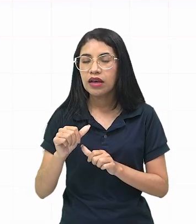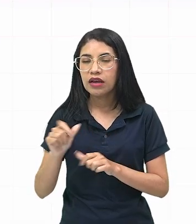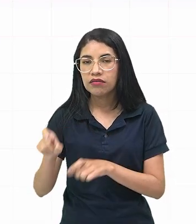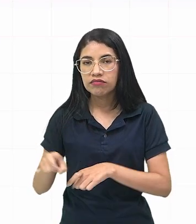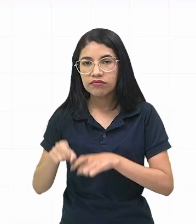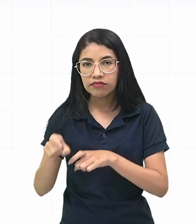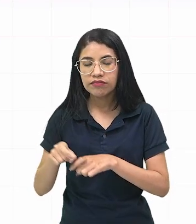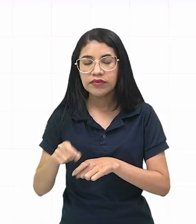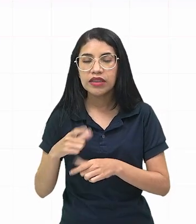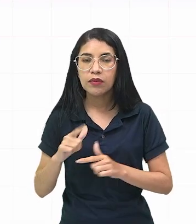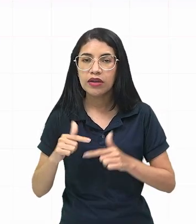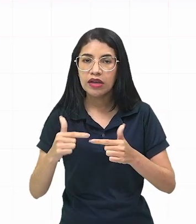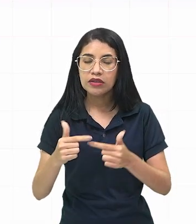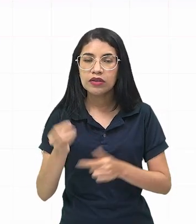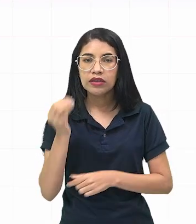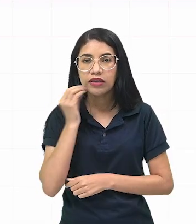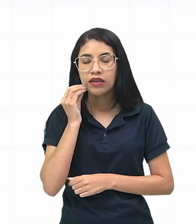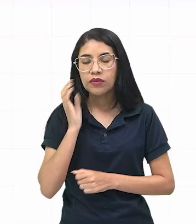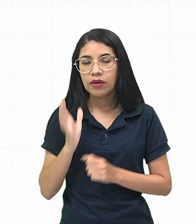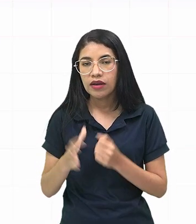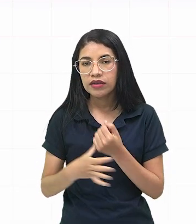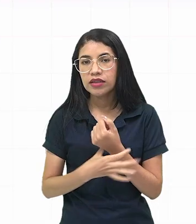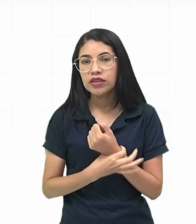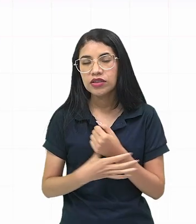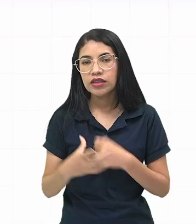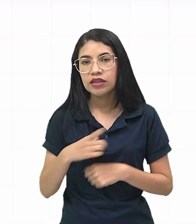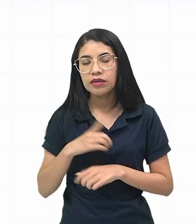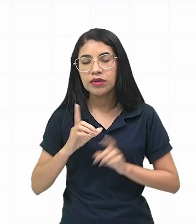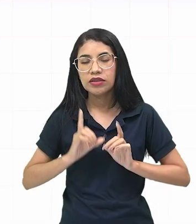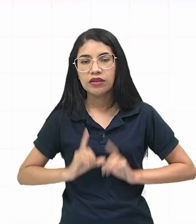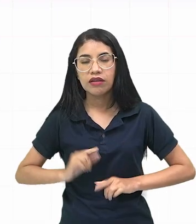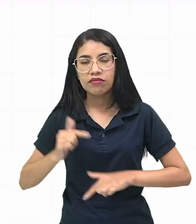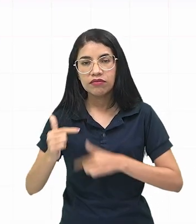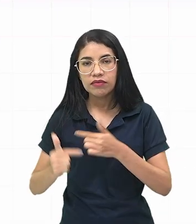feitas buscam ali a garantia de condições